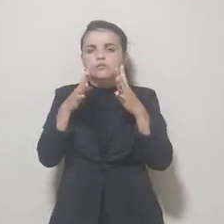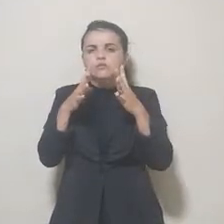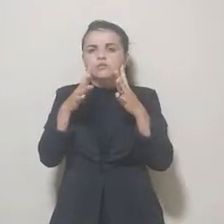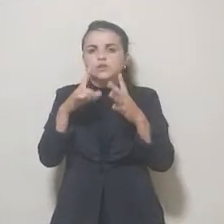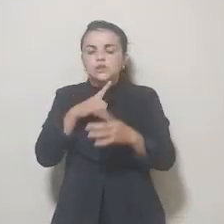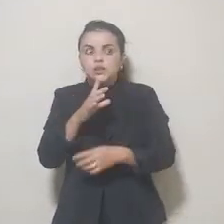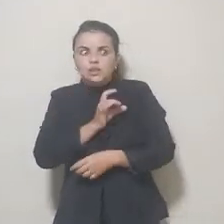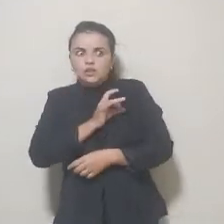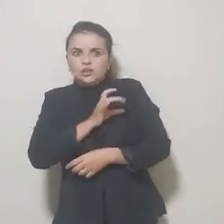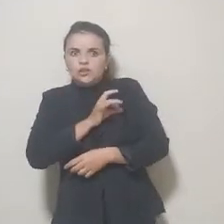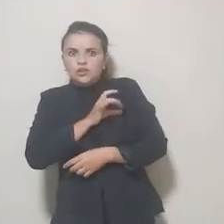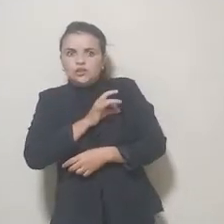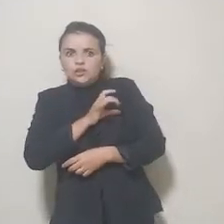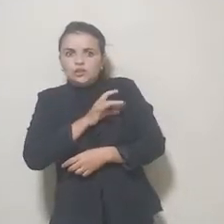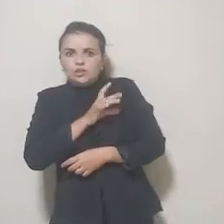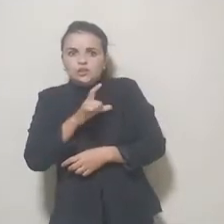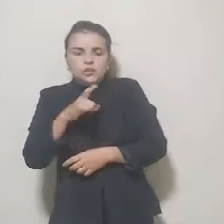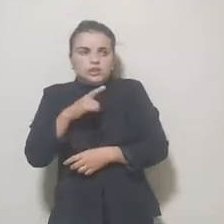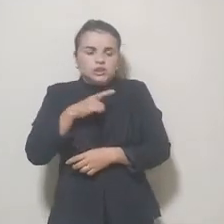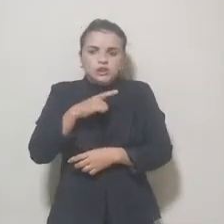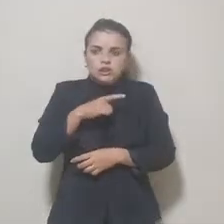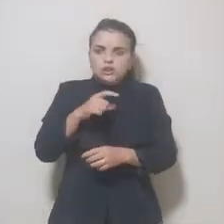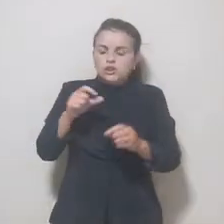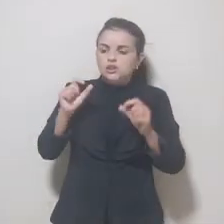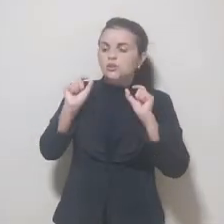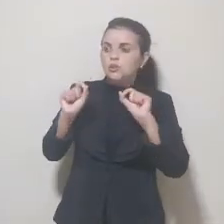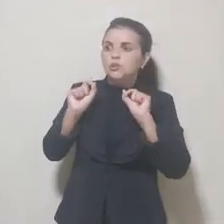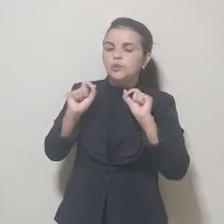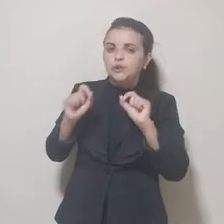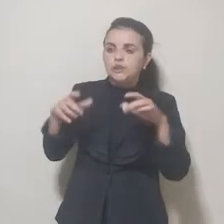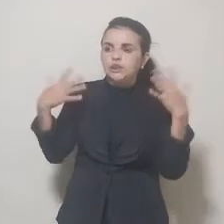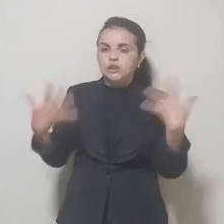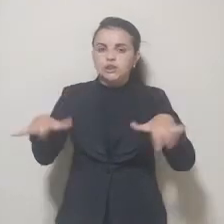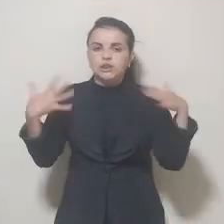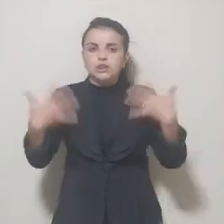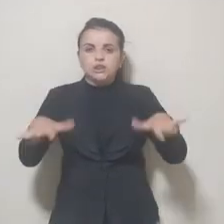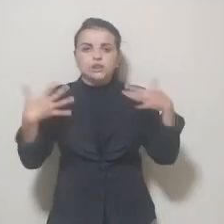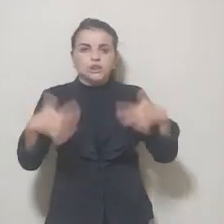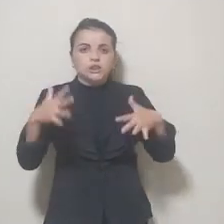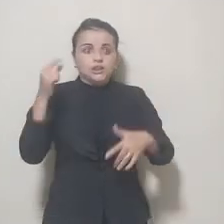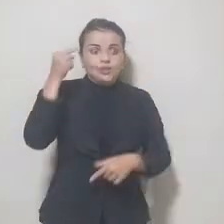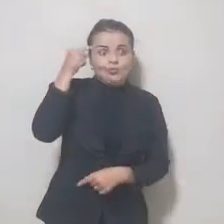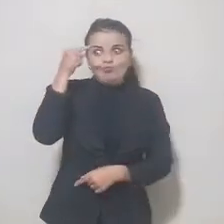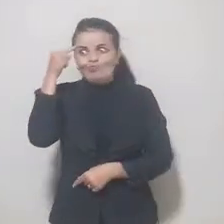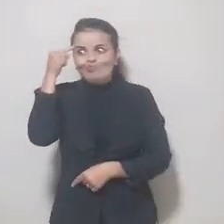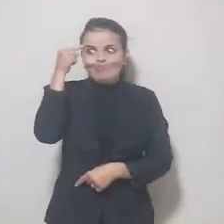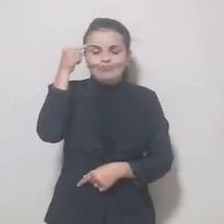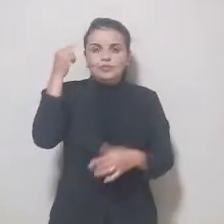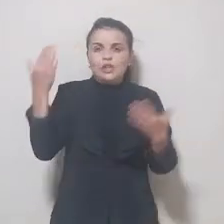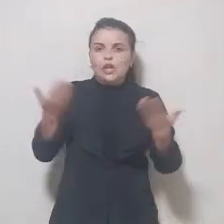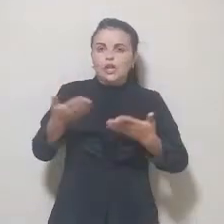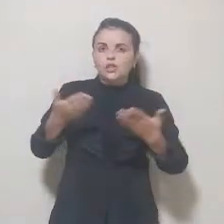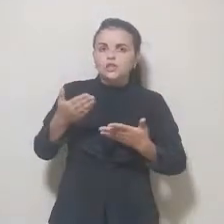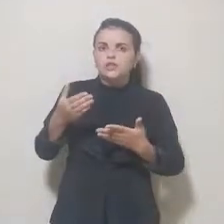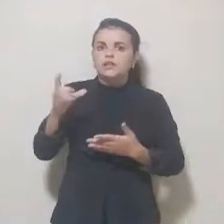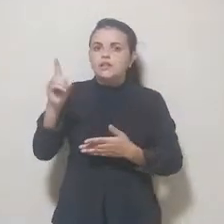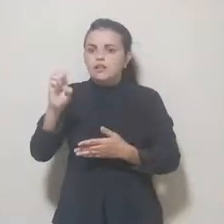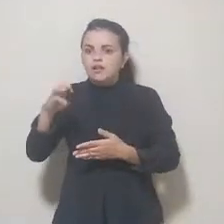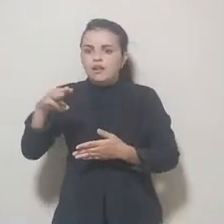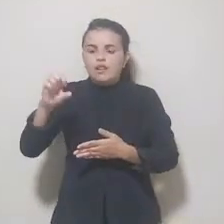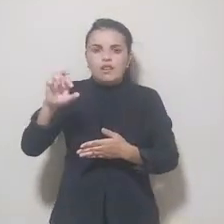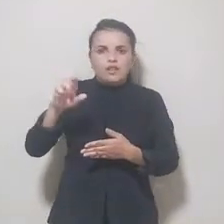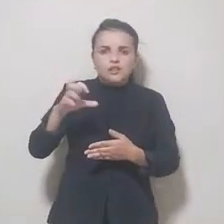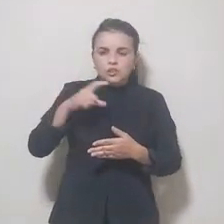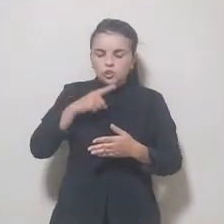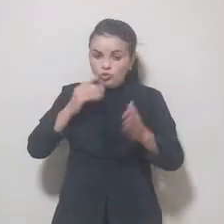pensa se eu estou com medo, eu vou ficar meio que agitado, sem saber o que fazer. Aí vem a noradrenalina e faz com que a